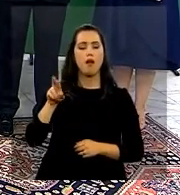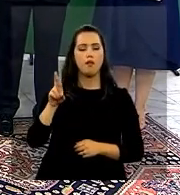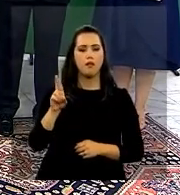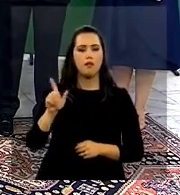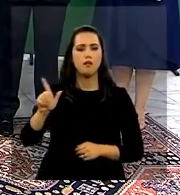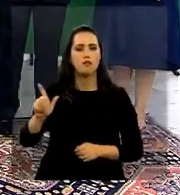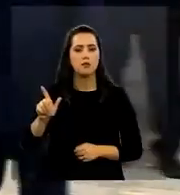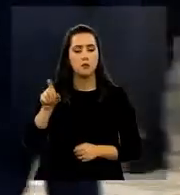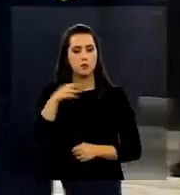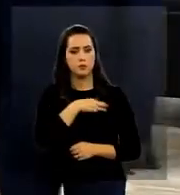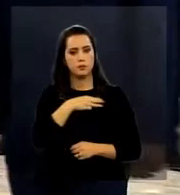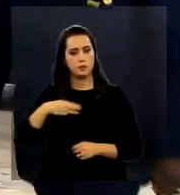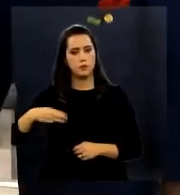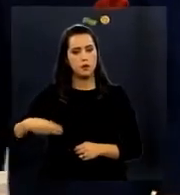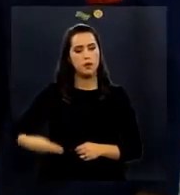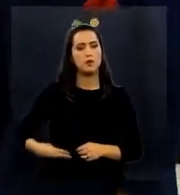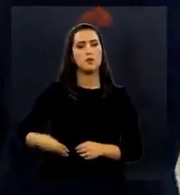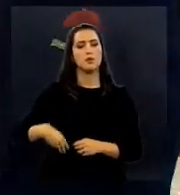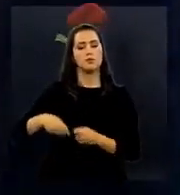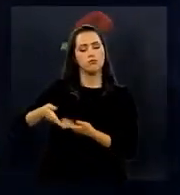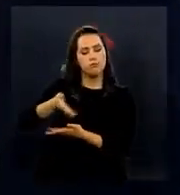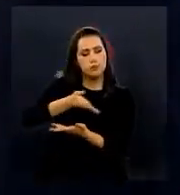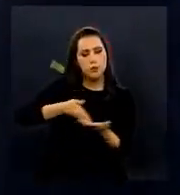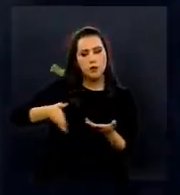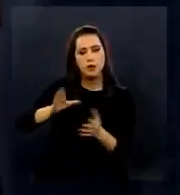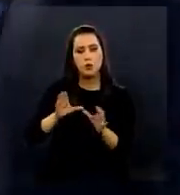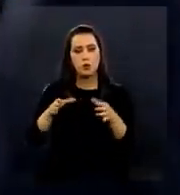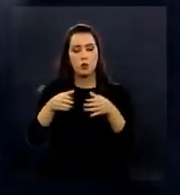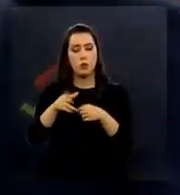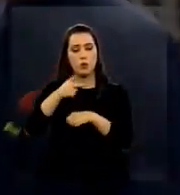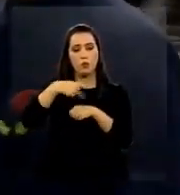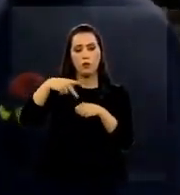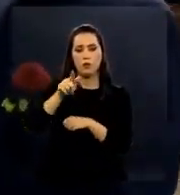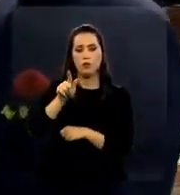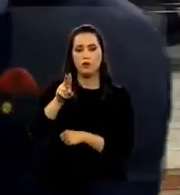Negócios Estrangeiros da República Cooperativa da Guiana.